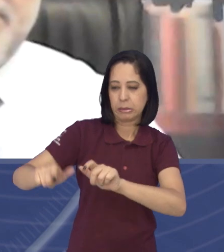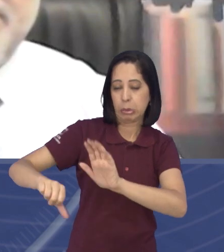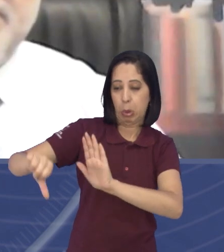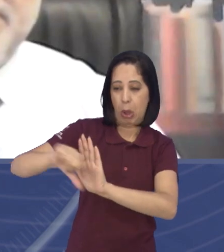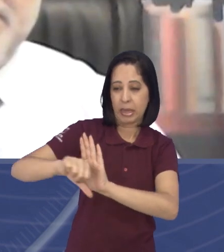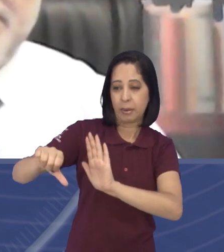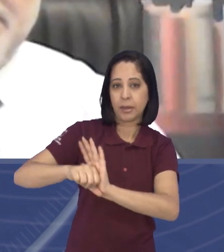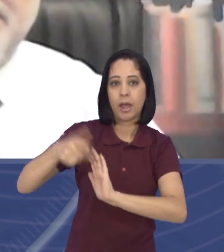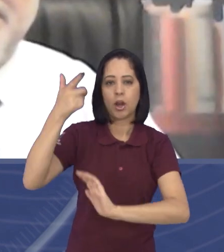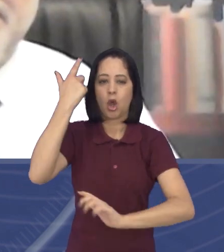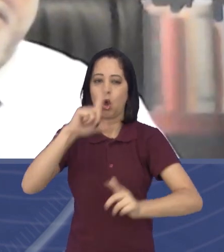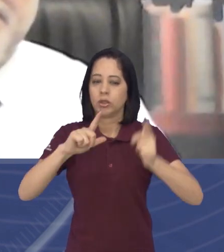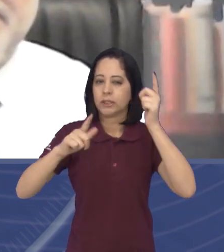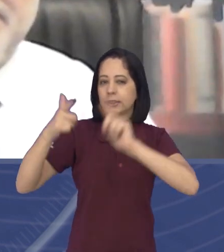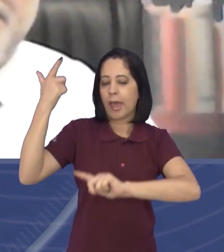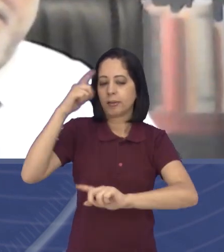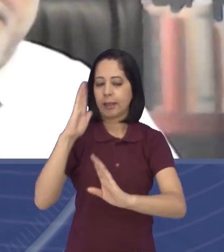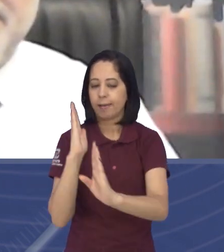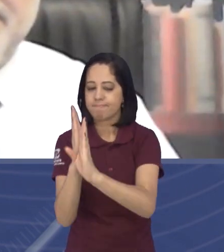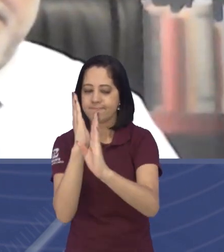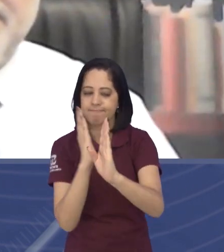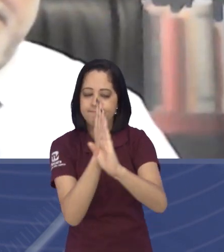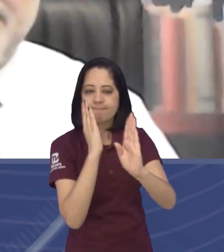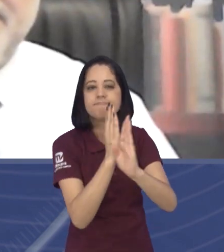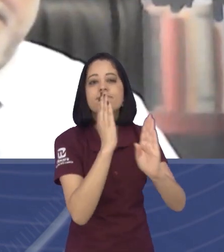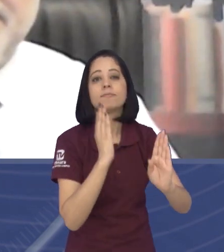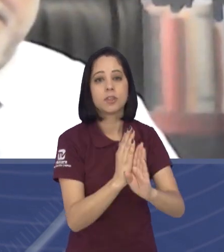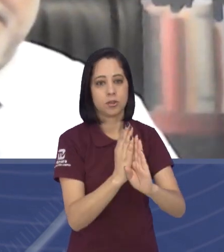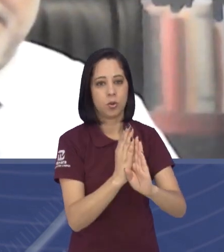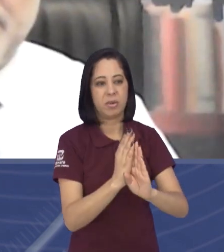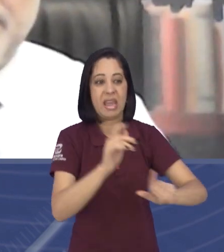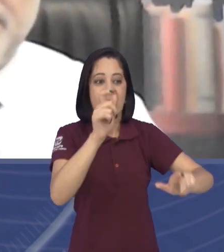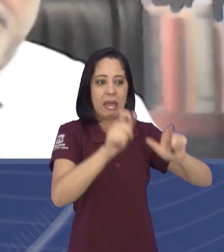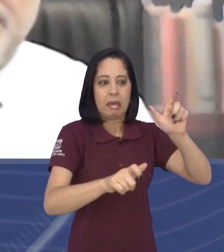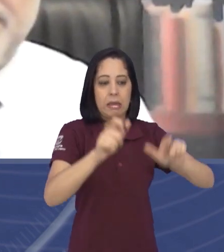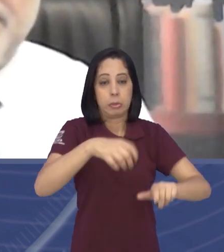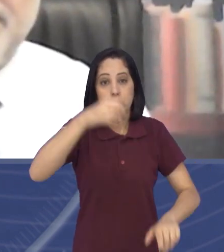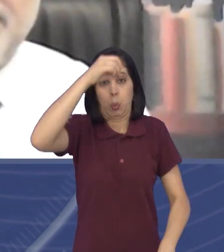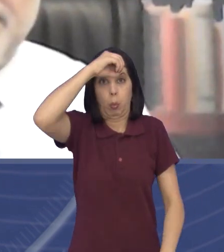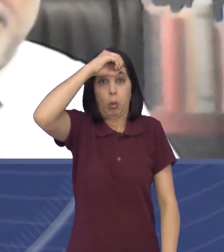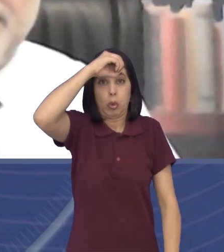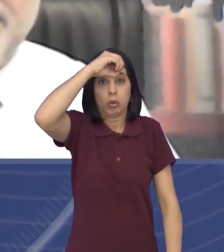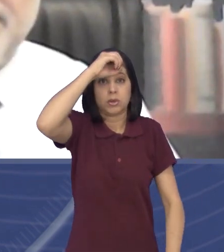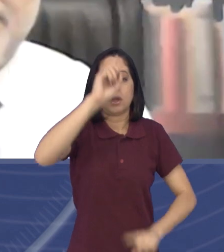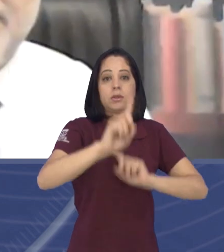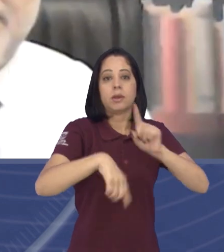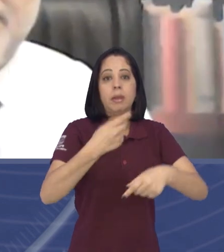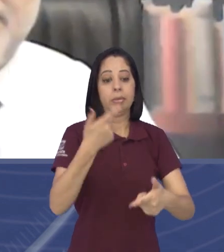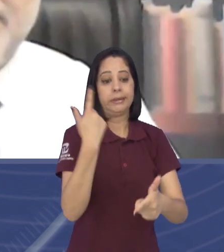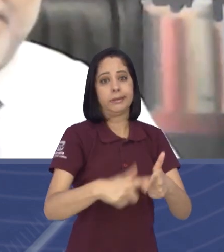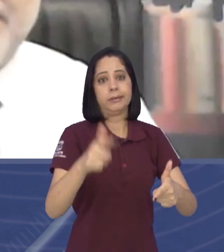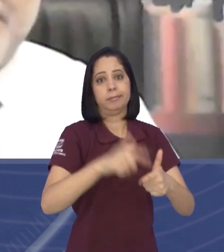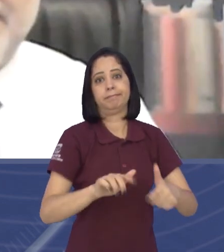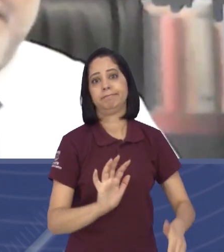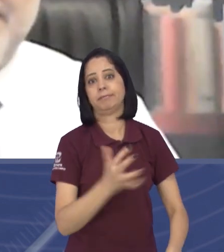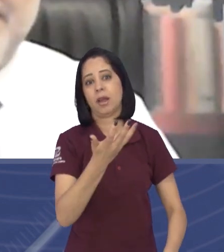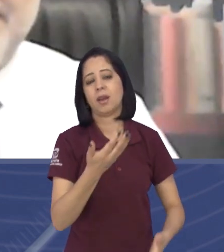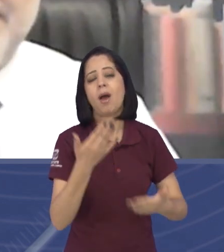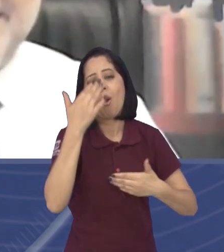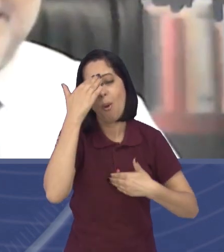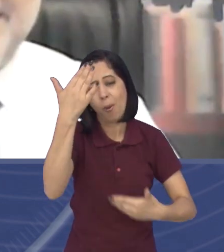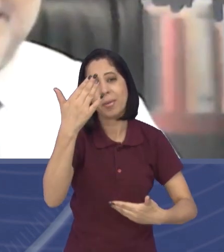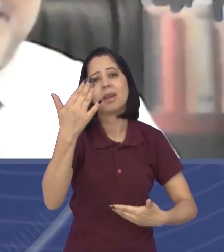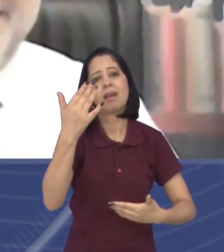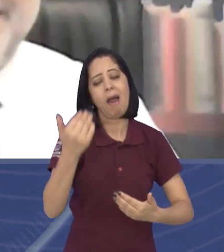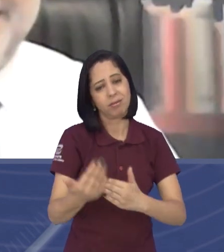né? Novos métodos e as pessoas acabam caindo, gerando uma série de dor de cabeça. Então, muito obrigada, viu, por contribuir com o seu